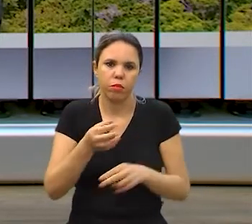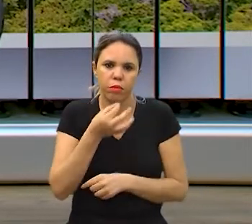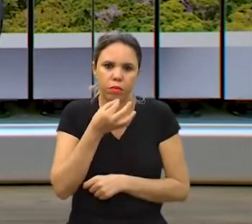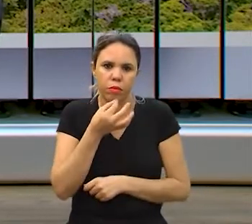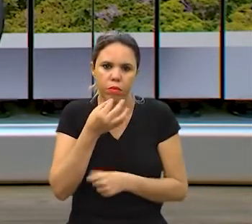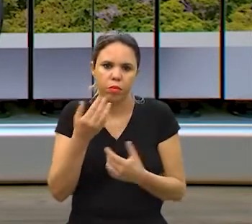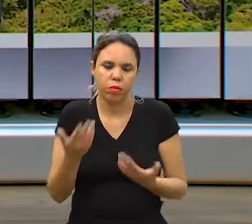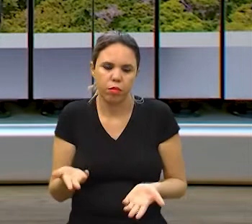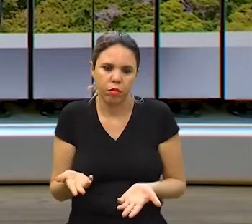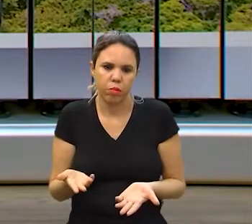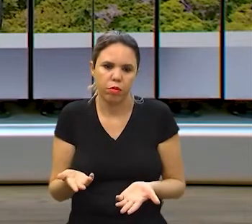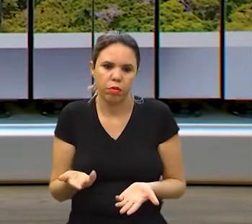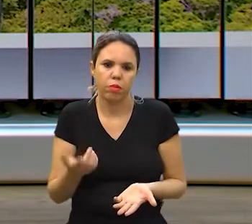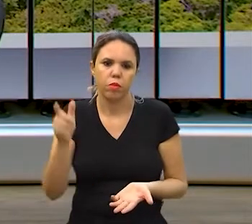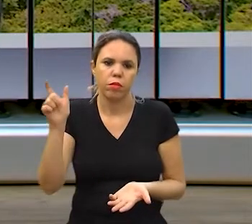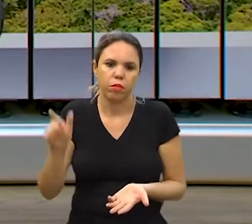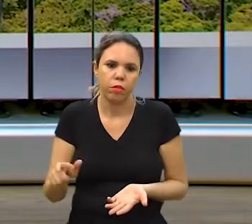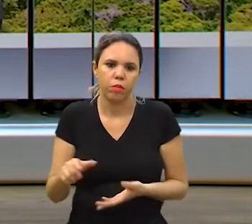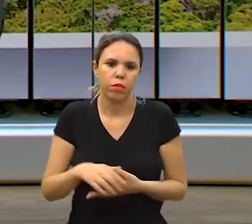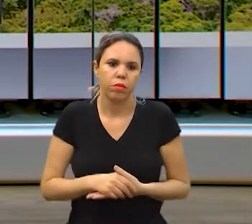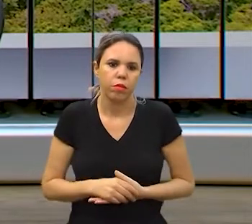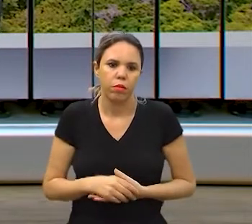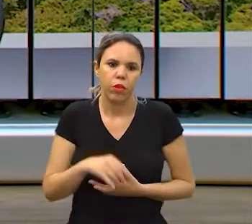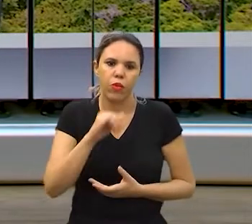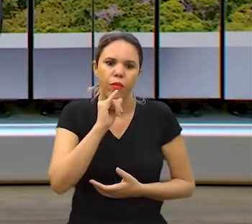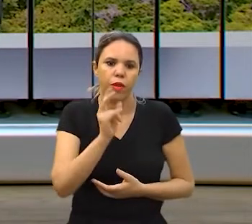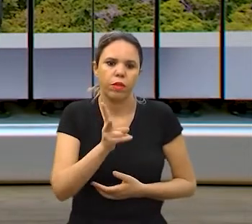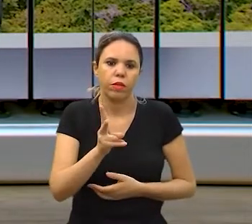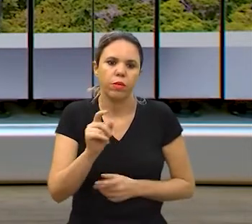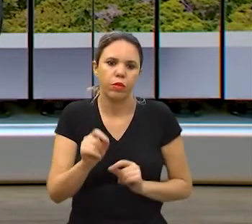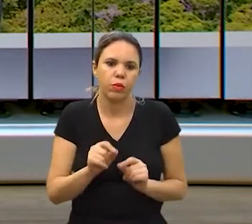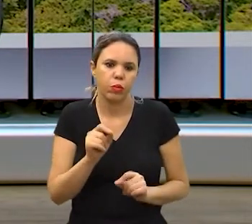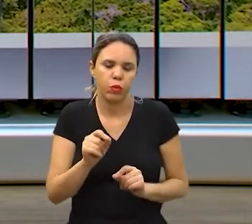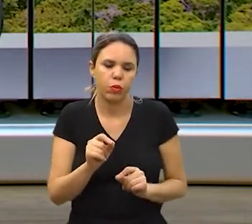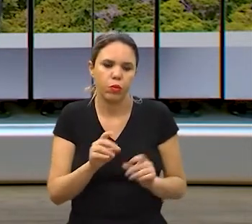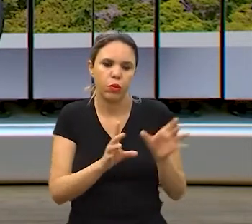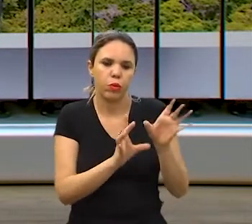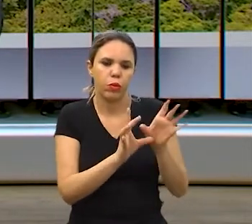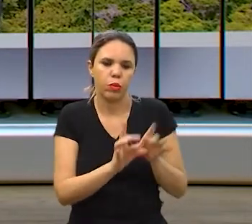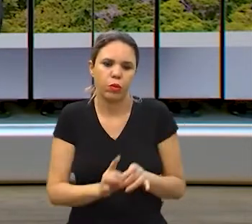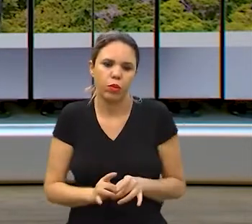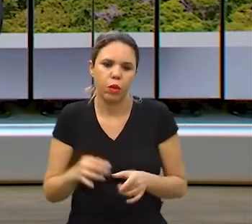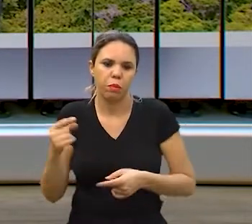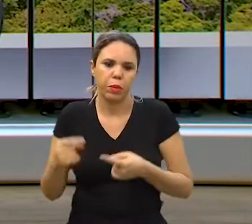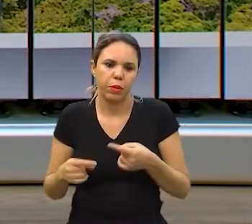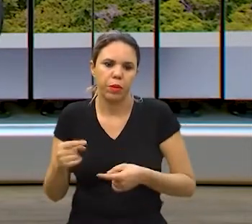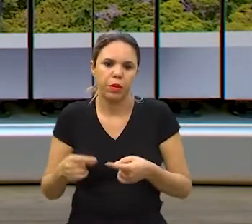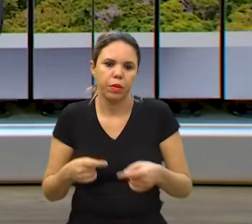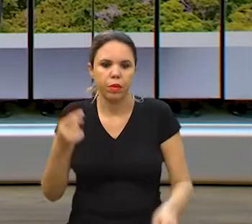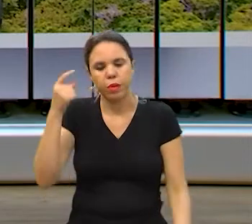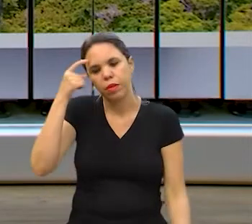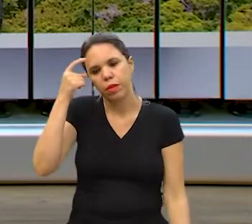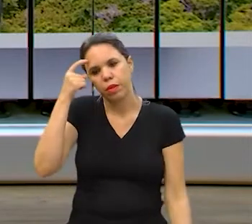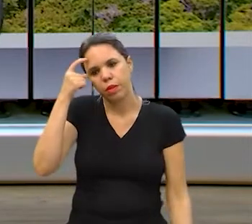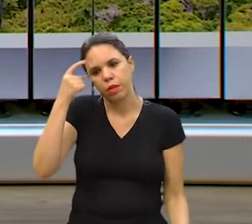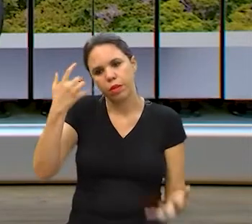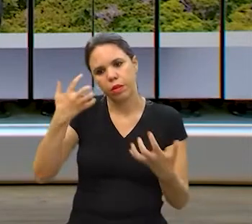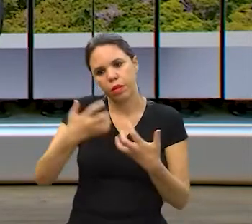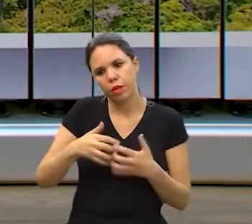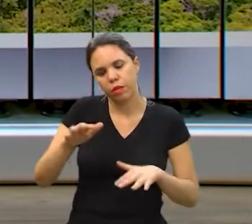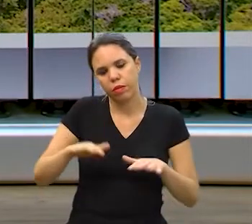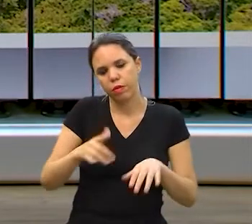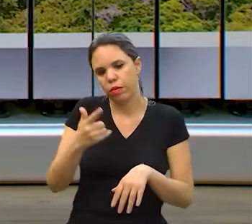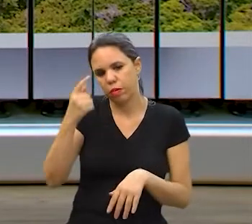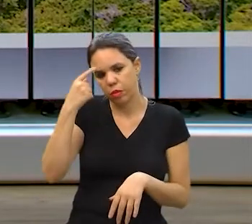a opinião, tem que respeitar a outra pessoa. E eu digo sempre que, no contexto, principalmente da política, esse é o meu pensamento,